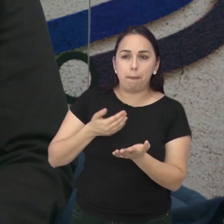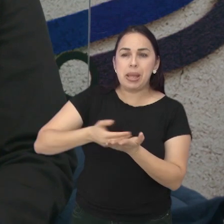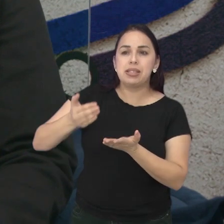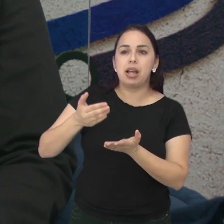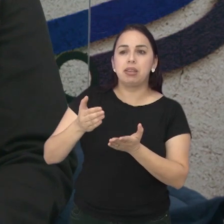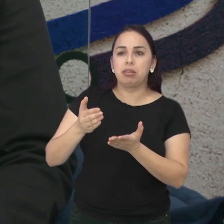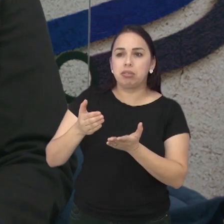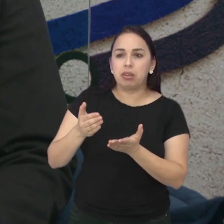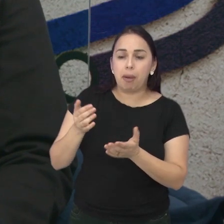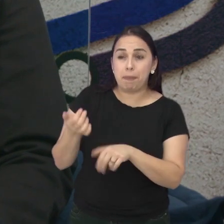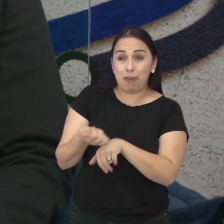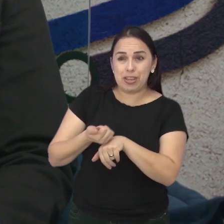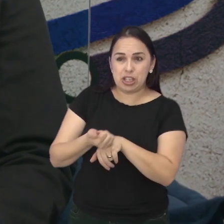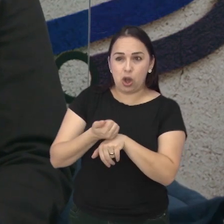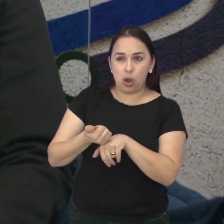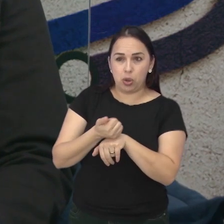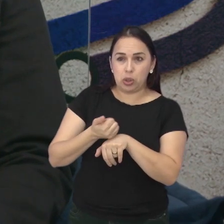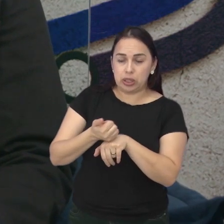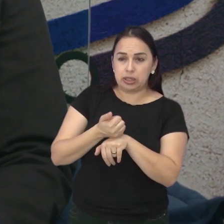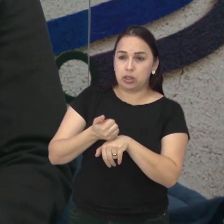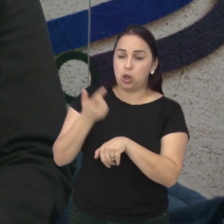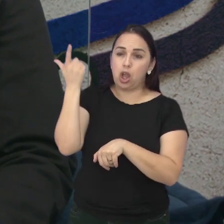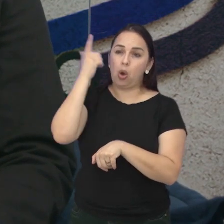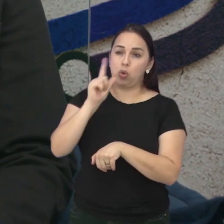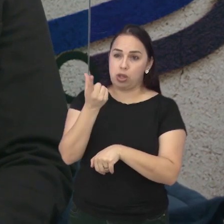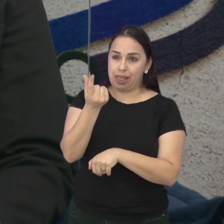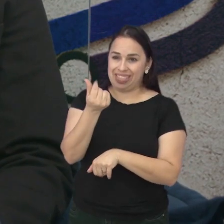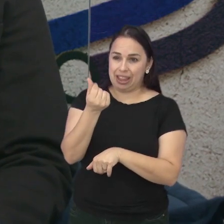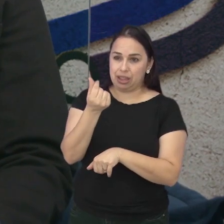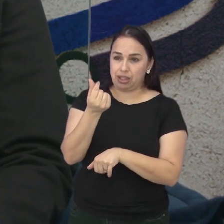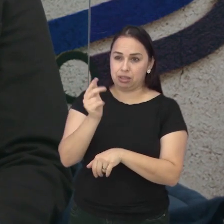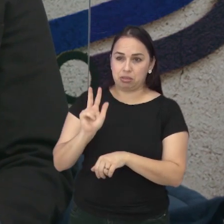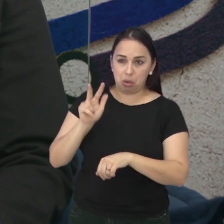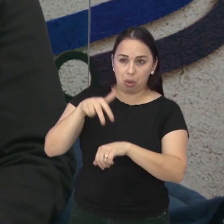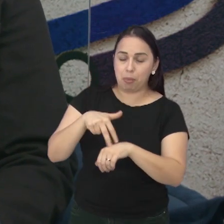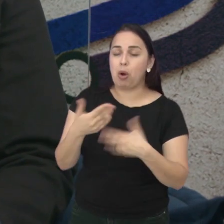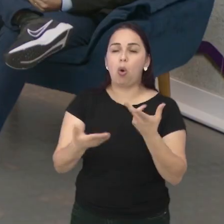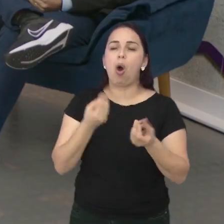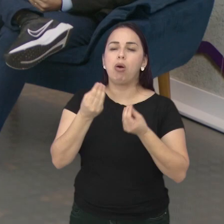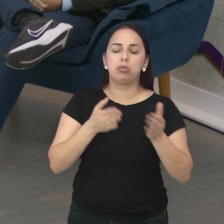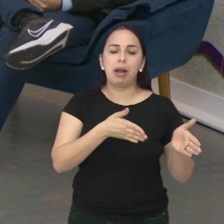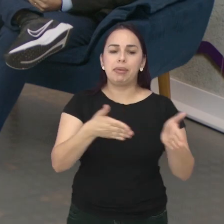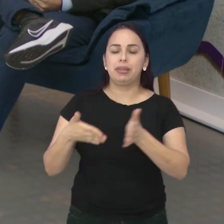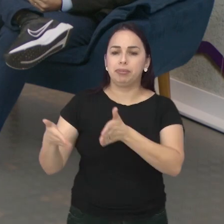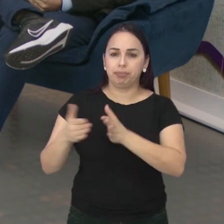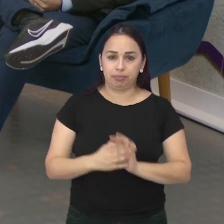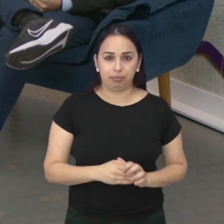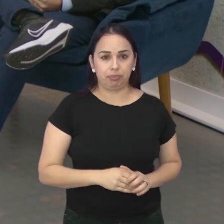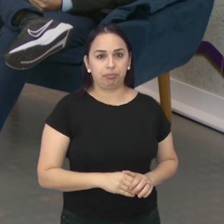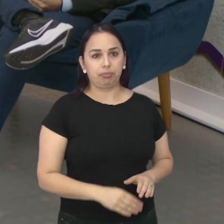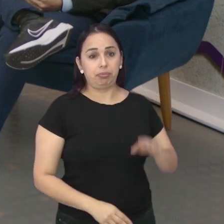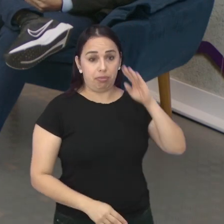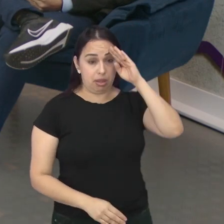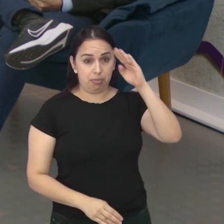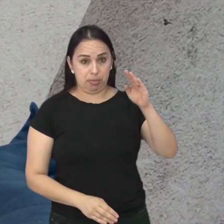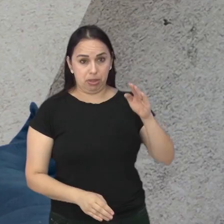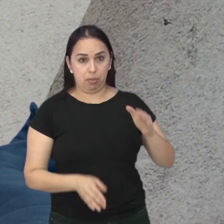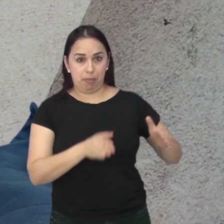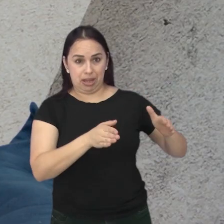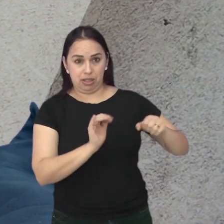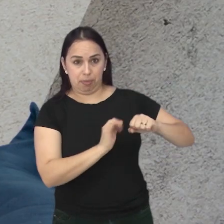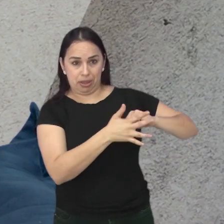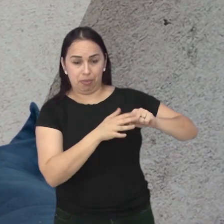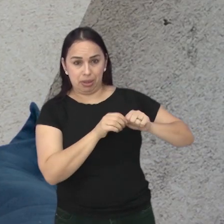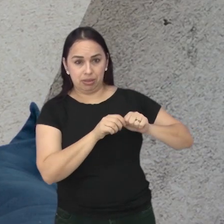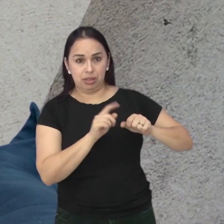a carreira dele, né, a profissão mesmo, o ganha-pão dele nos palcos? Olha, principalmente depois da